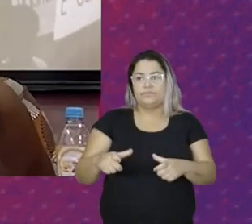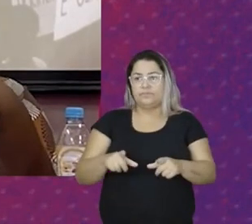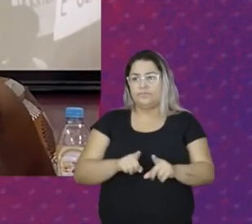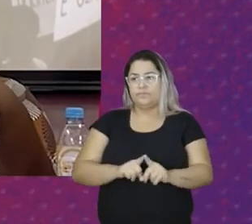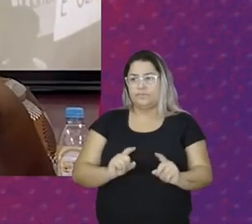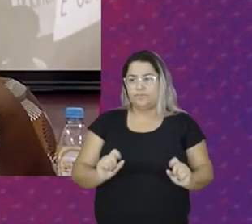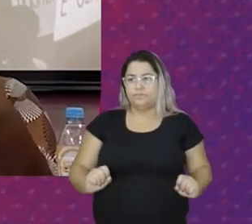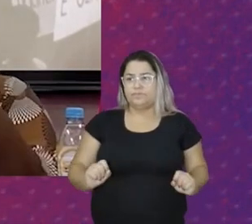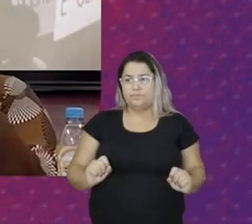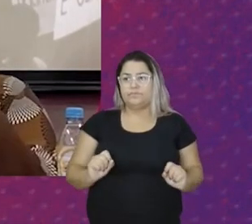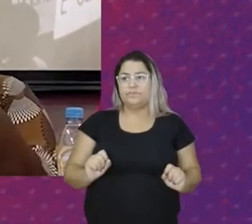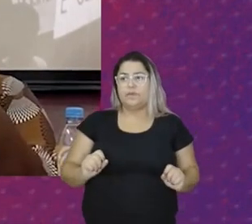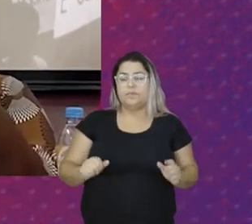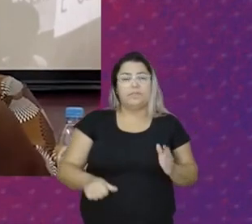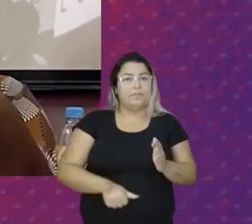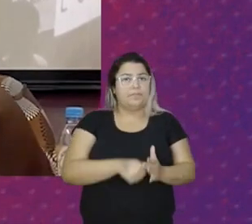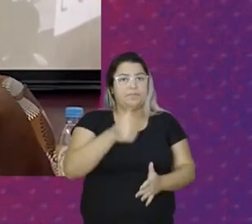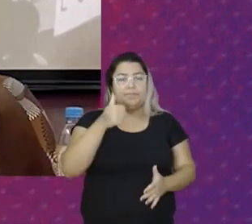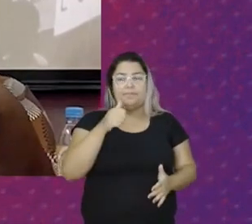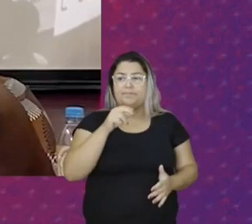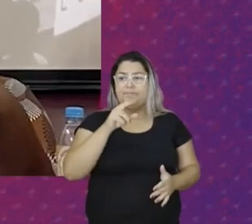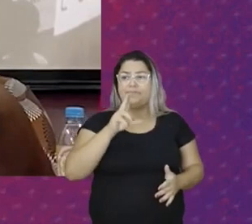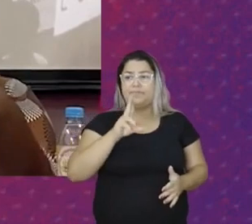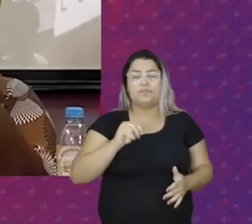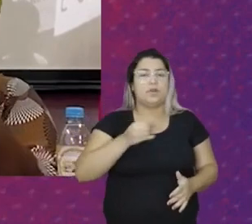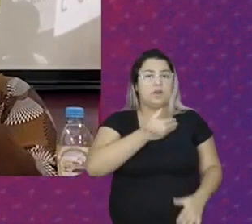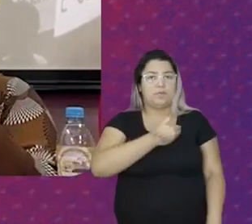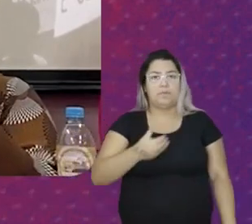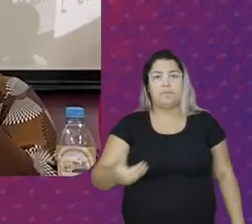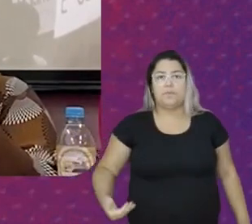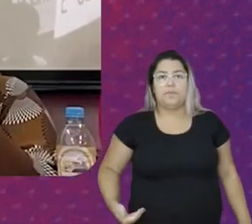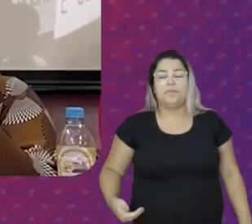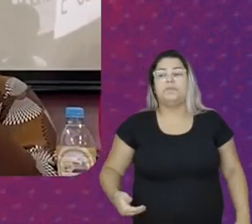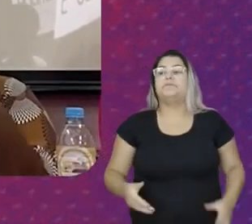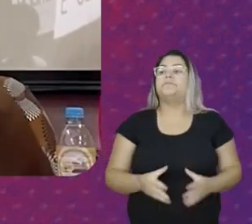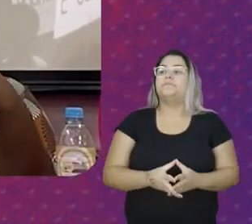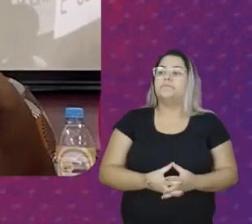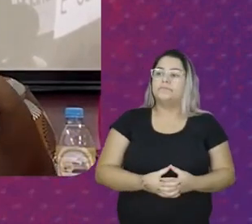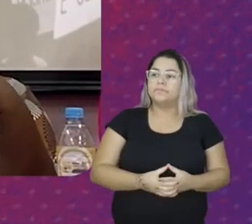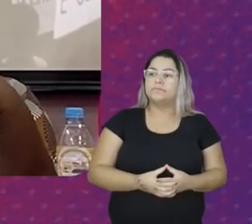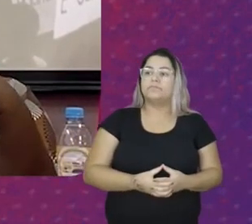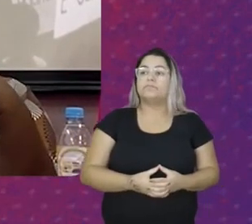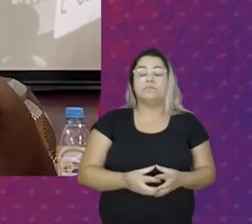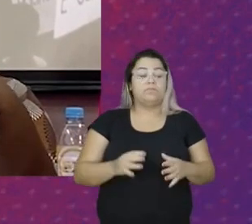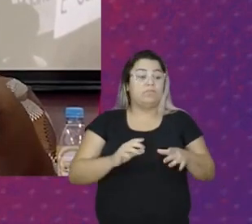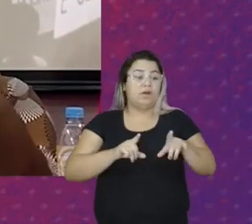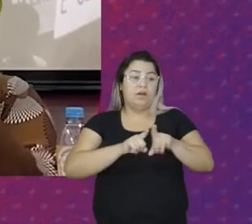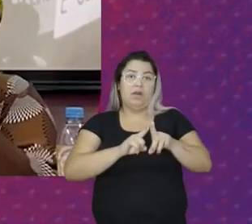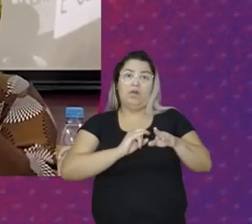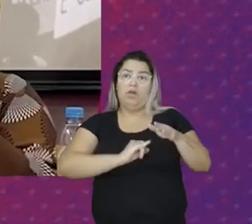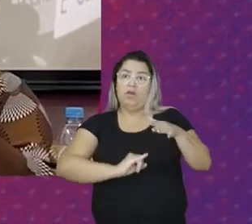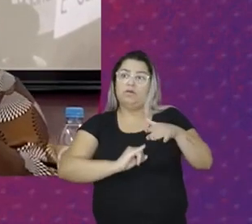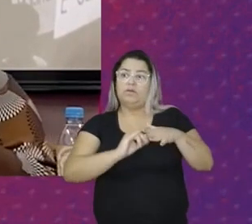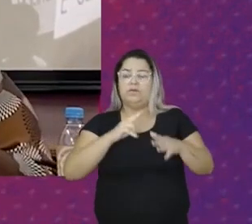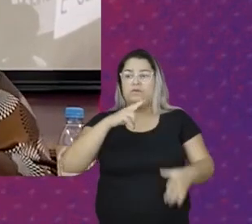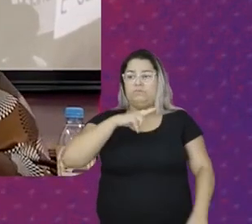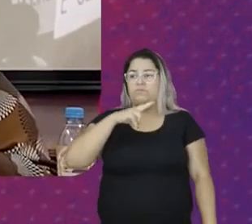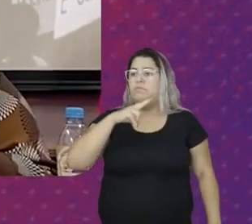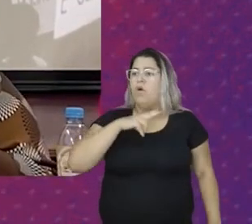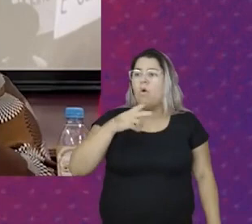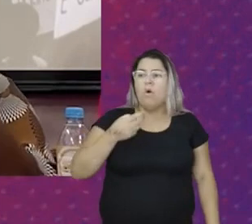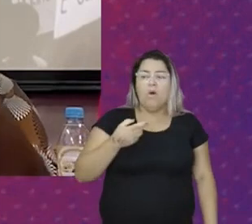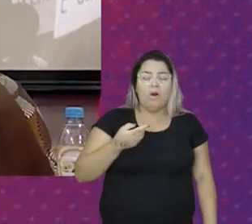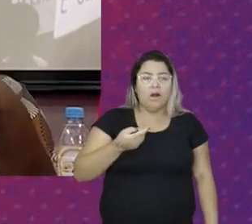frequentam. Primeiro porque não era o ENG, não era público. Né? Era uma instituição privada. E eram